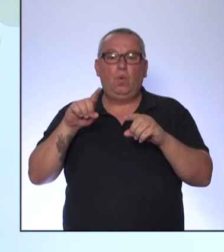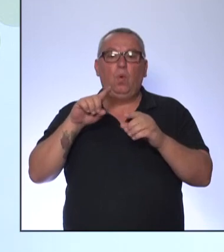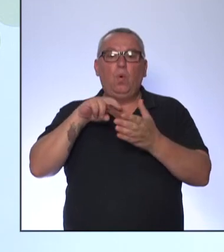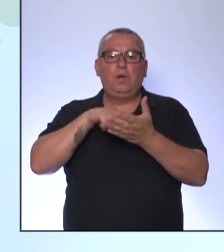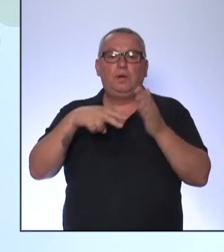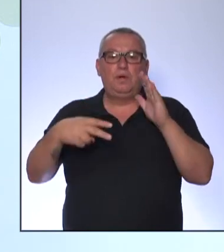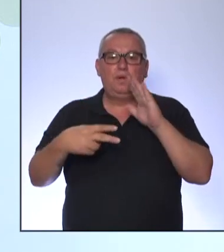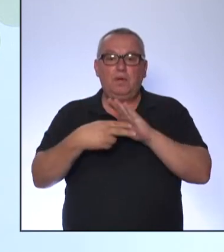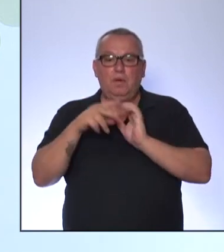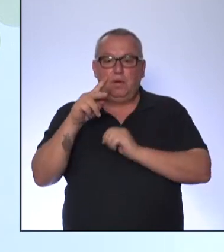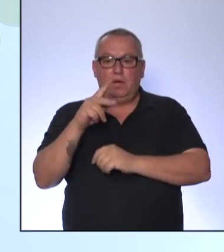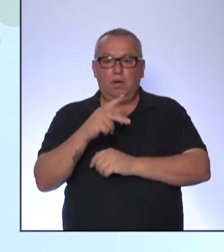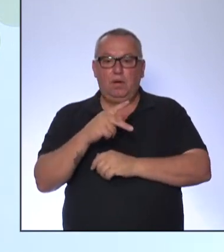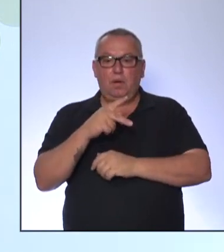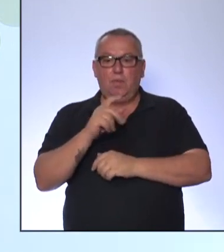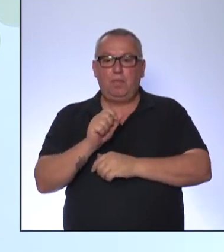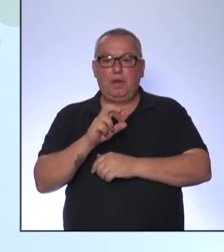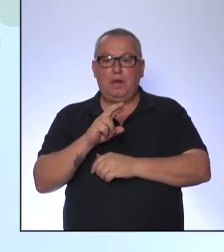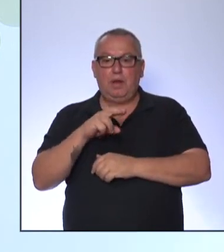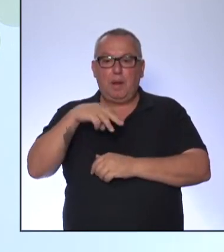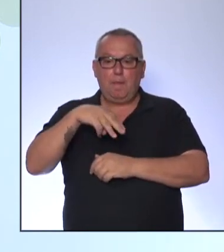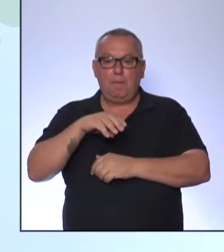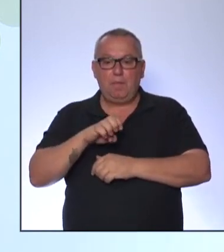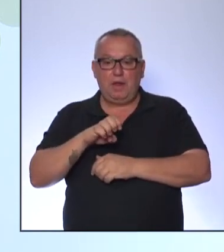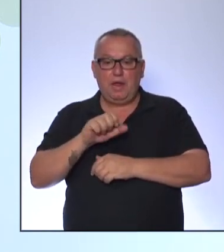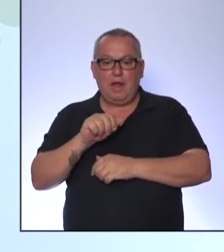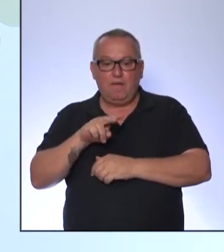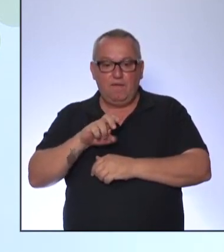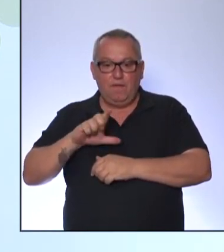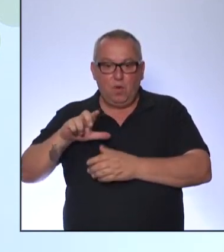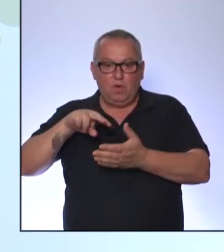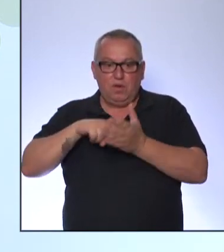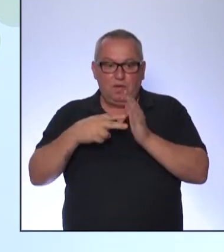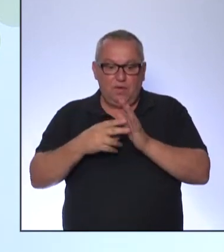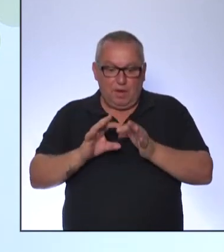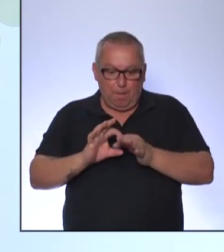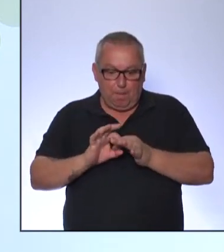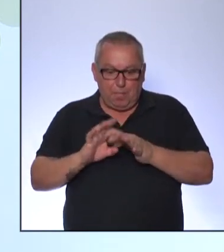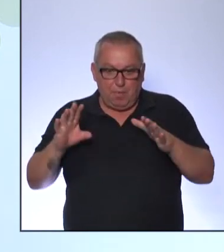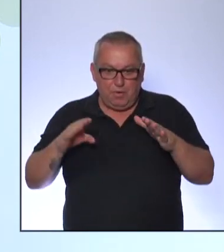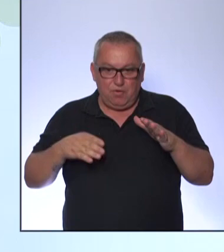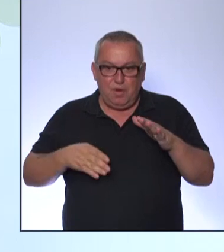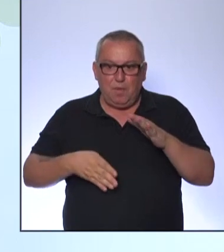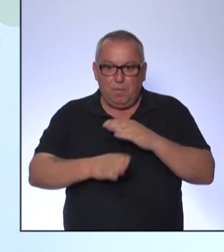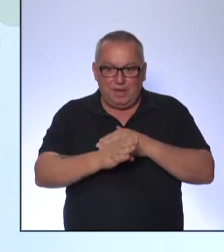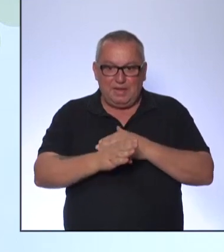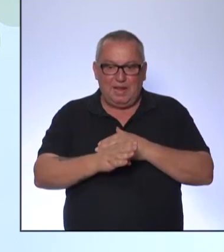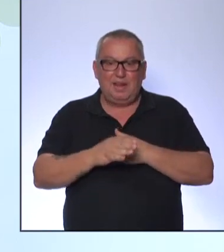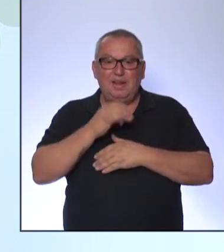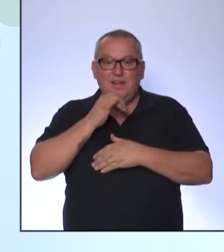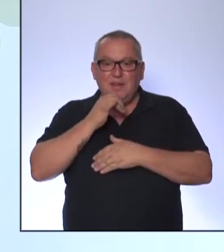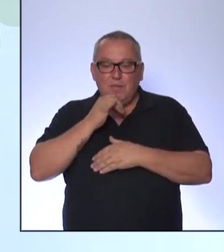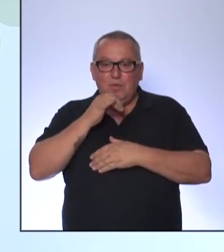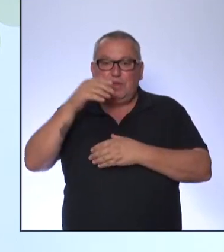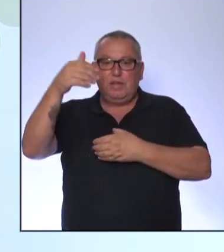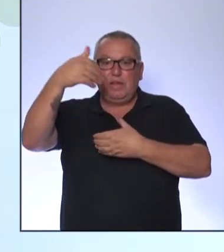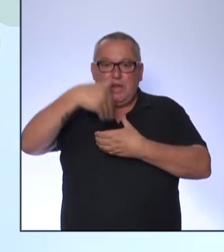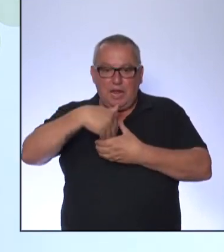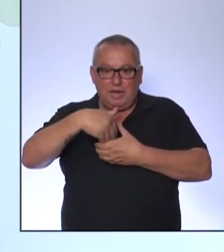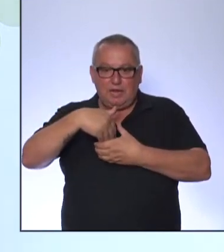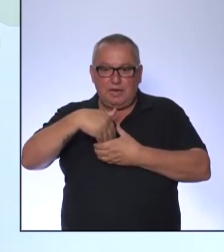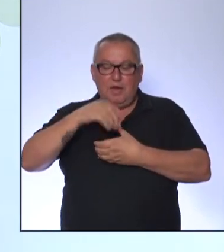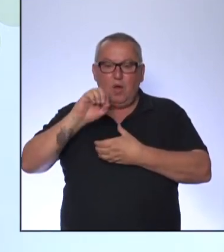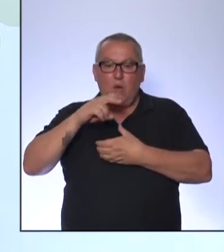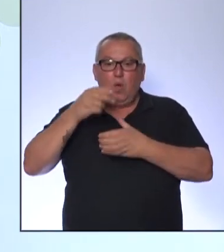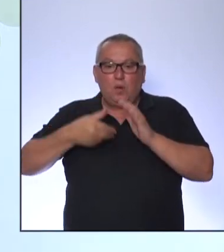algo permeável? É algo que vai permitir uma passagem, permitir que entre algo ou permitir que